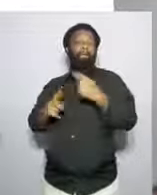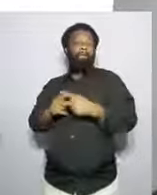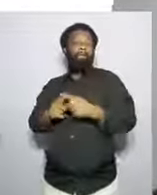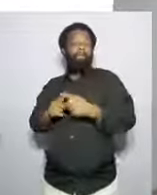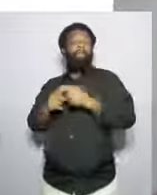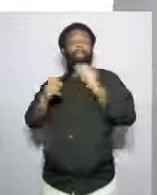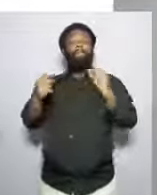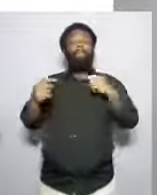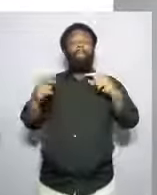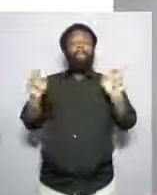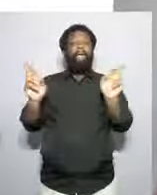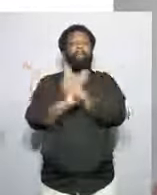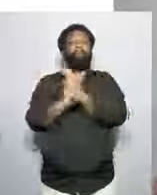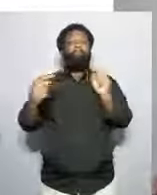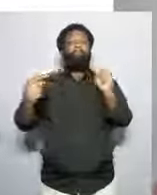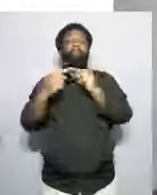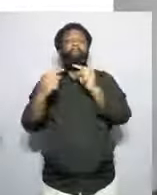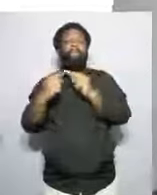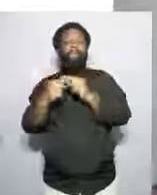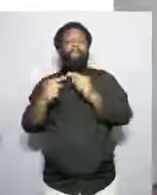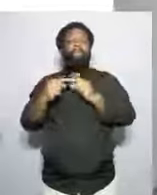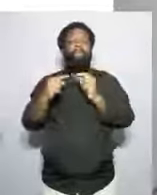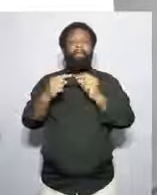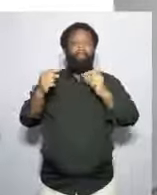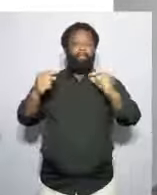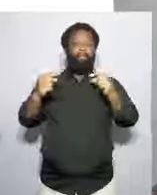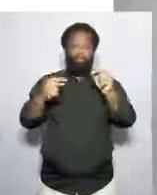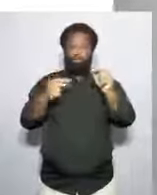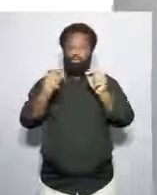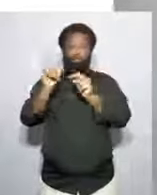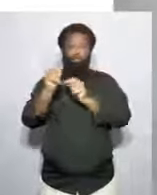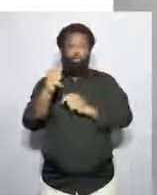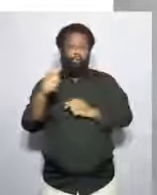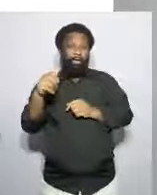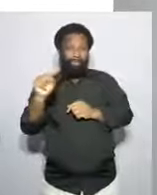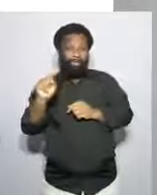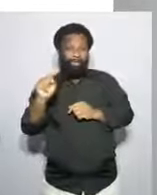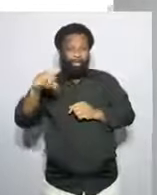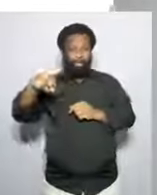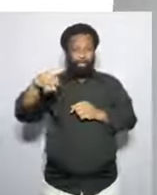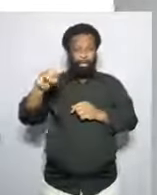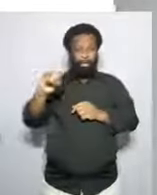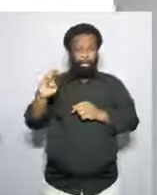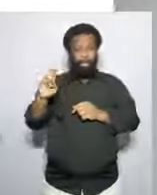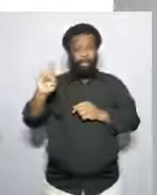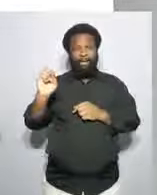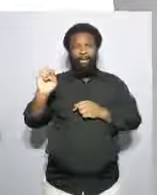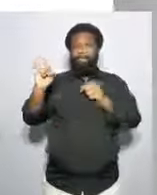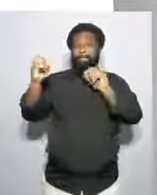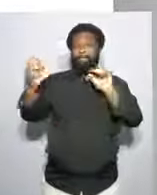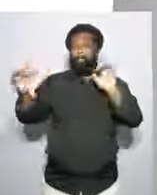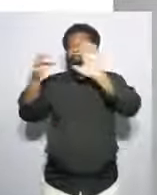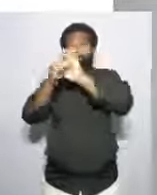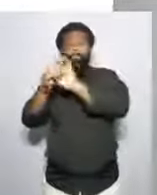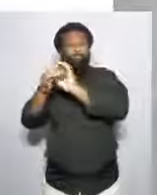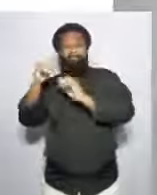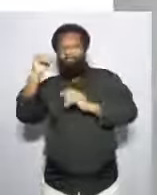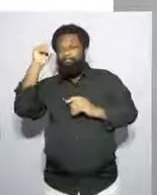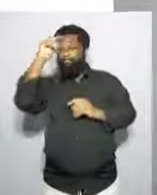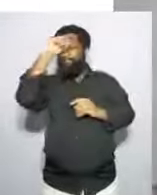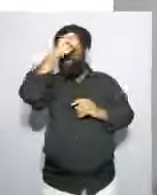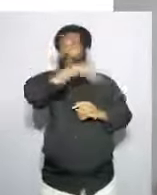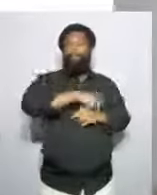está relacionado com uma baixa reatividade. Os gases nobres são chamados assim, nobres,